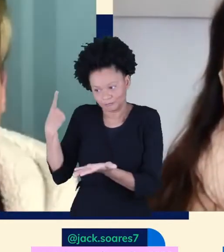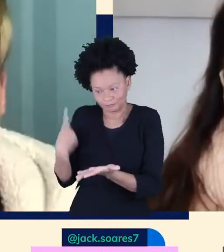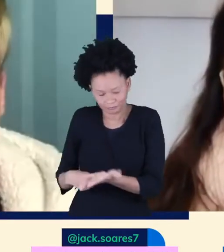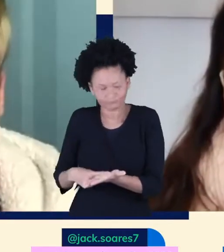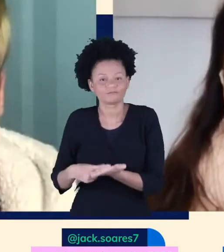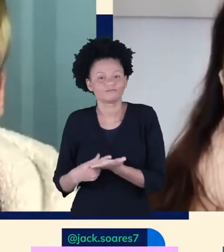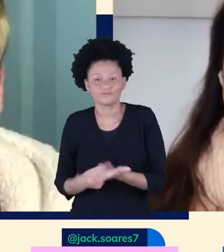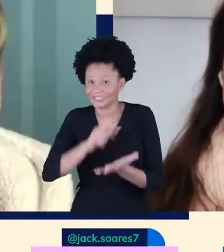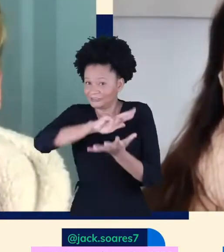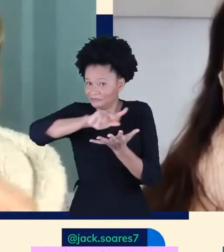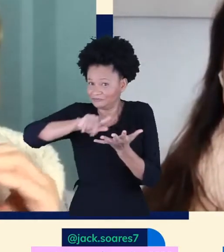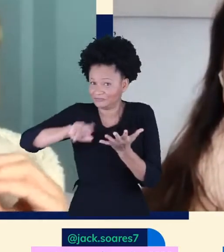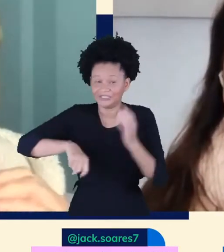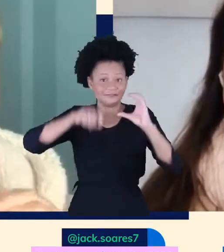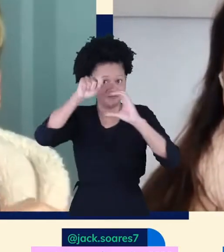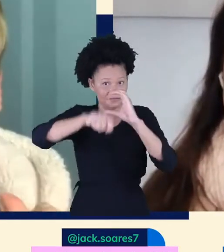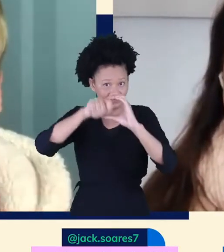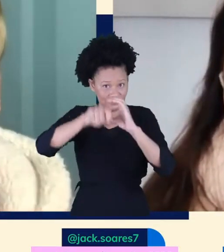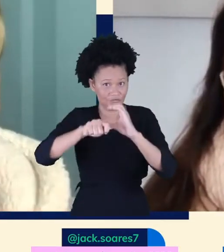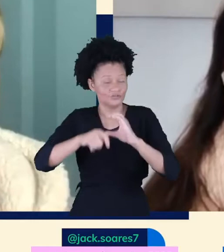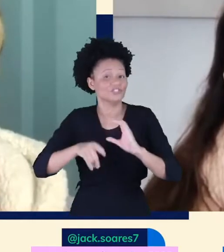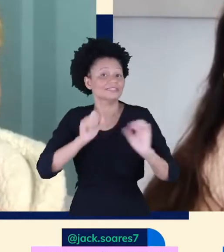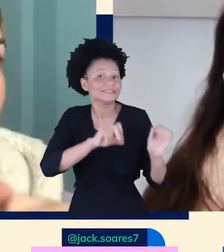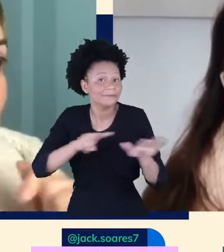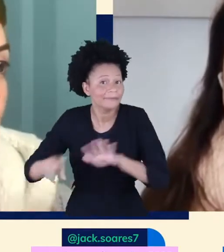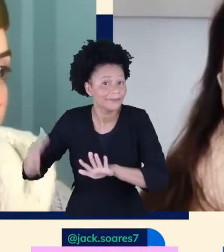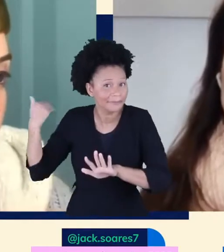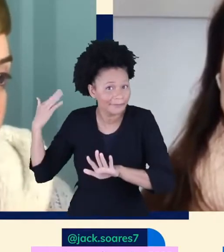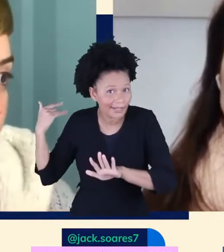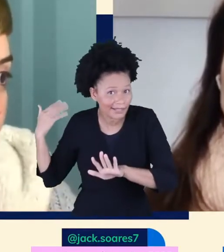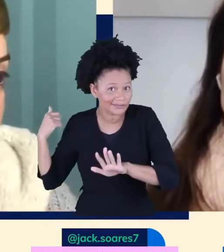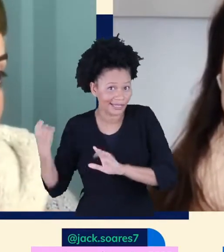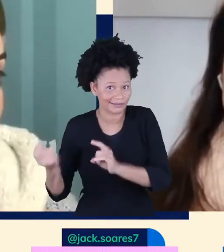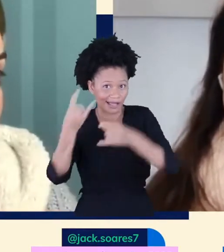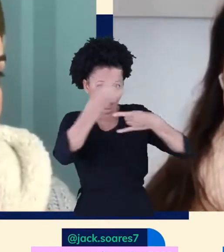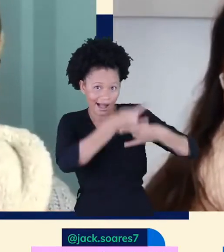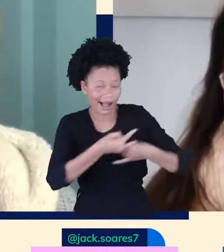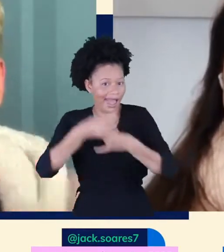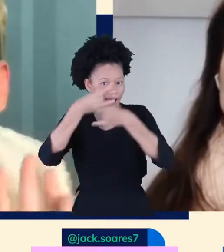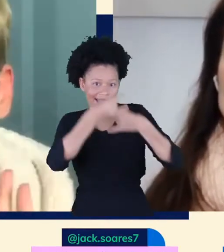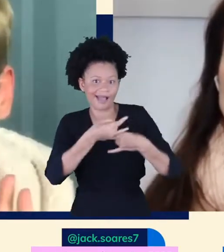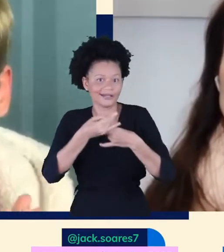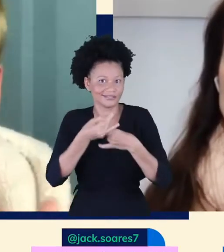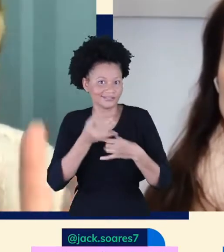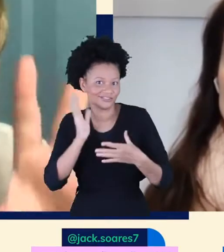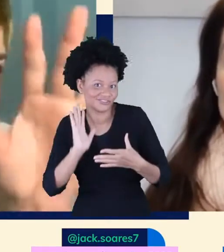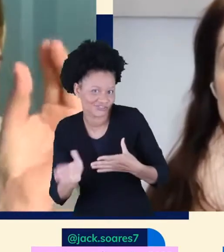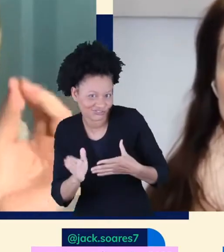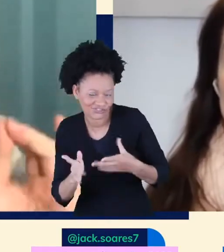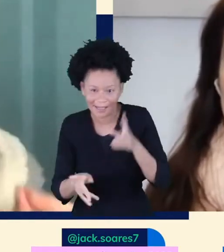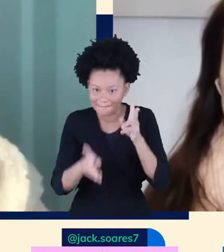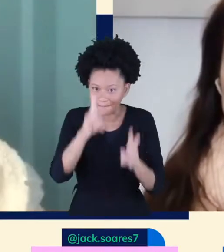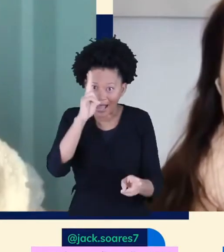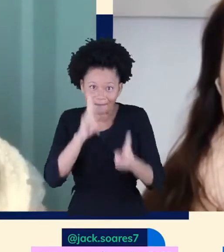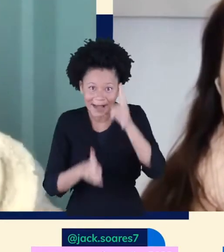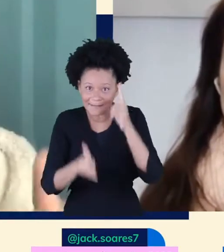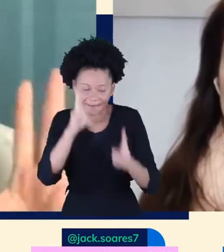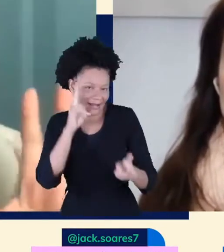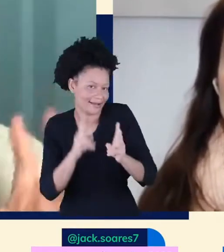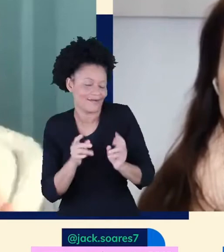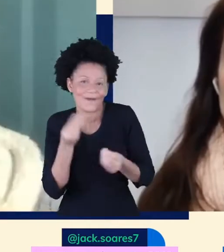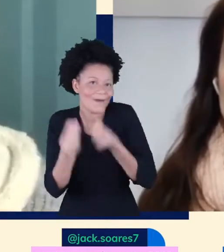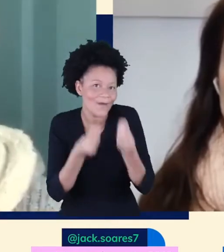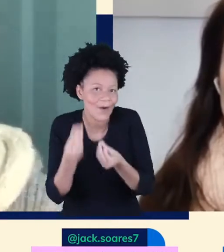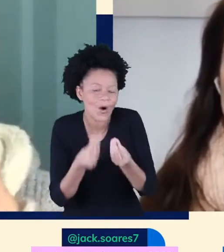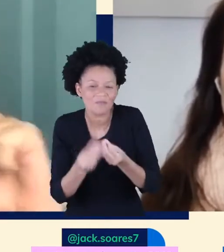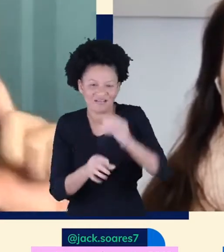transformamos em uma série, o vídeo da semana passada já está, que aí a gente editou